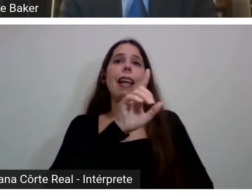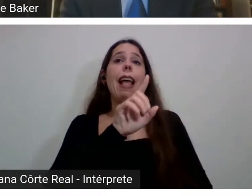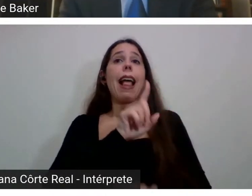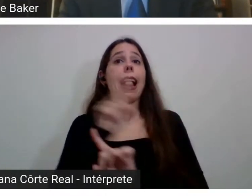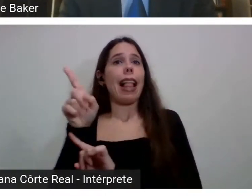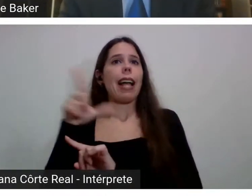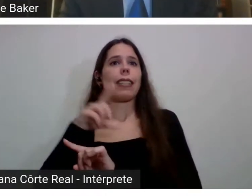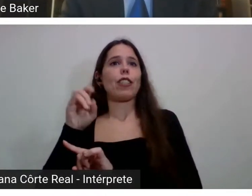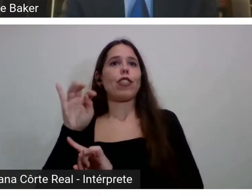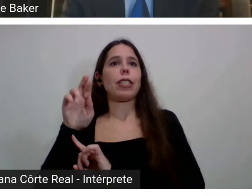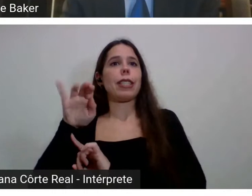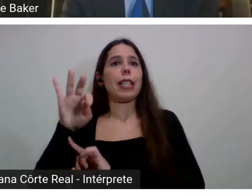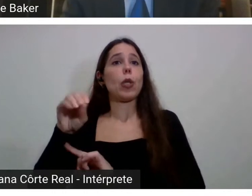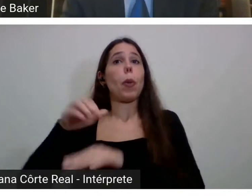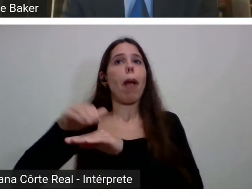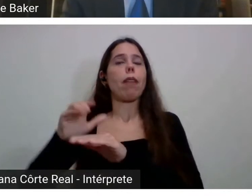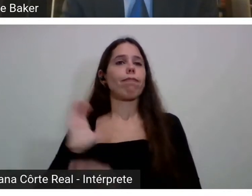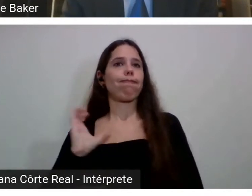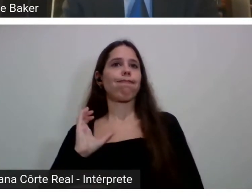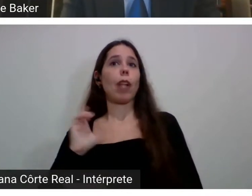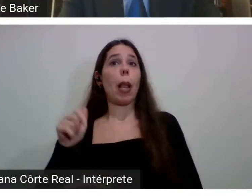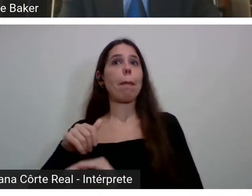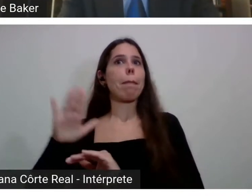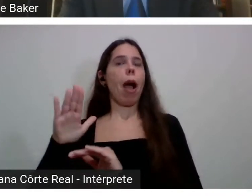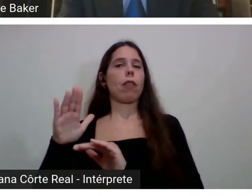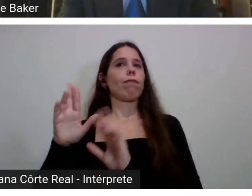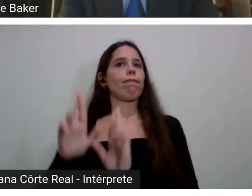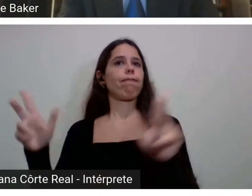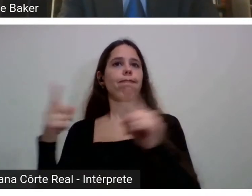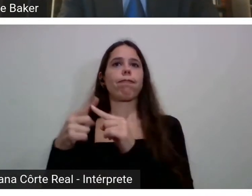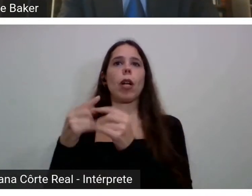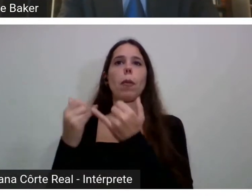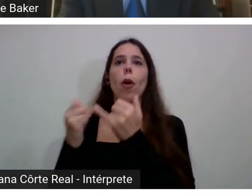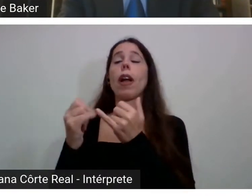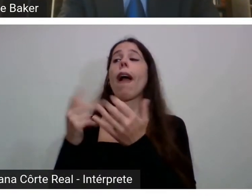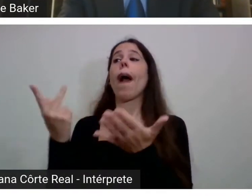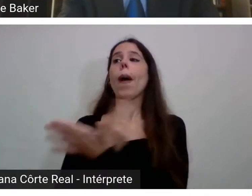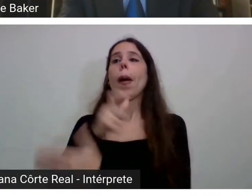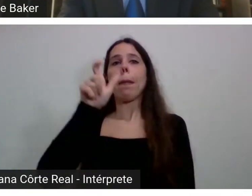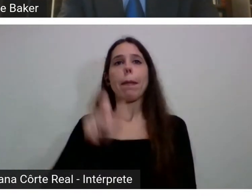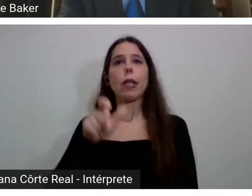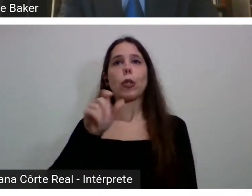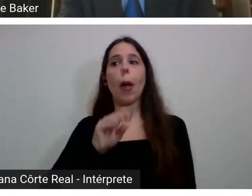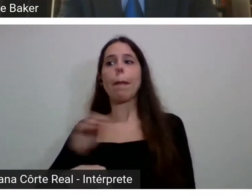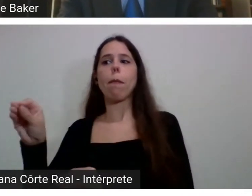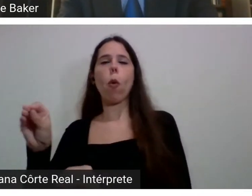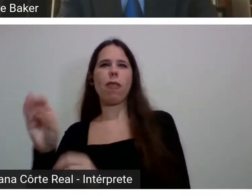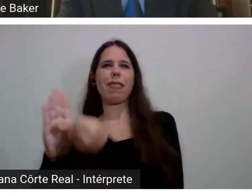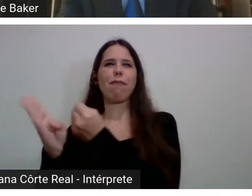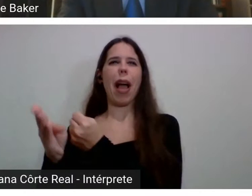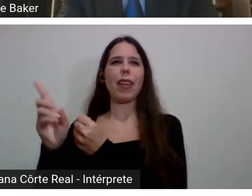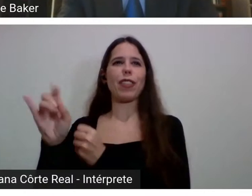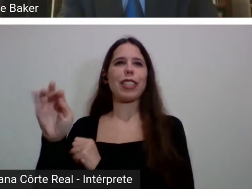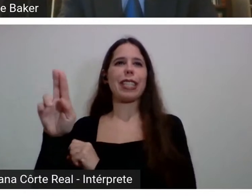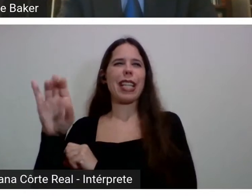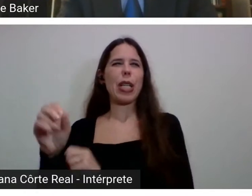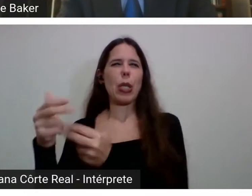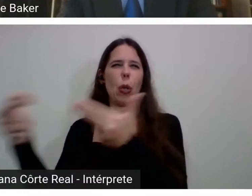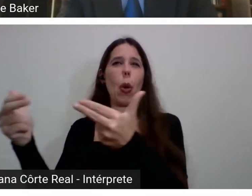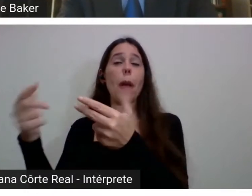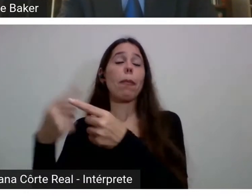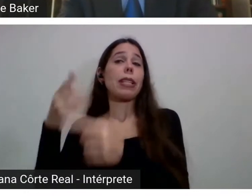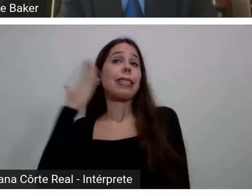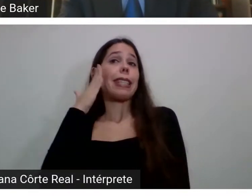pessoas mudam para um distrito porque sabem que aquela escola é melhor, mas, por isso, eles pagam um IPTU muito mais